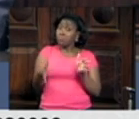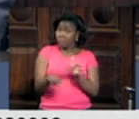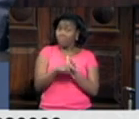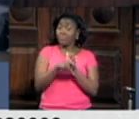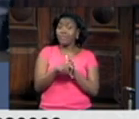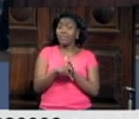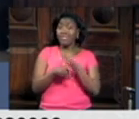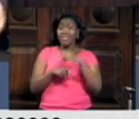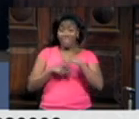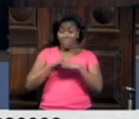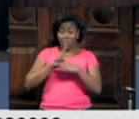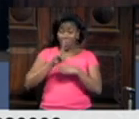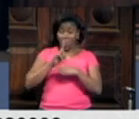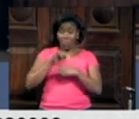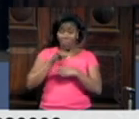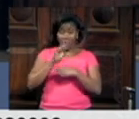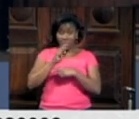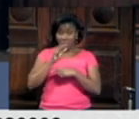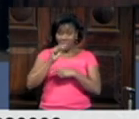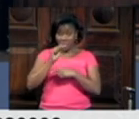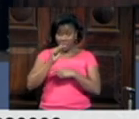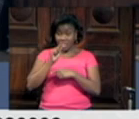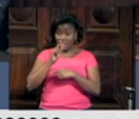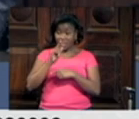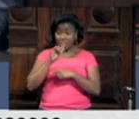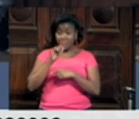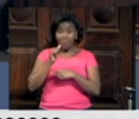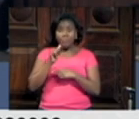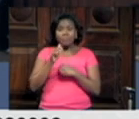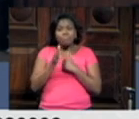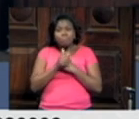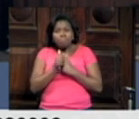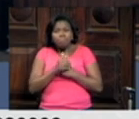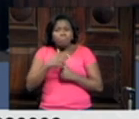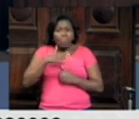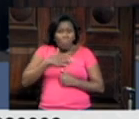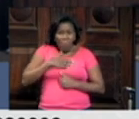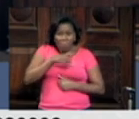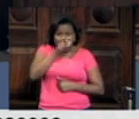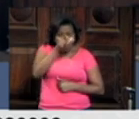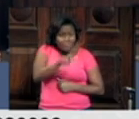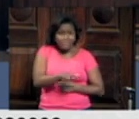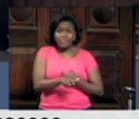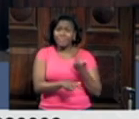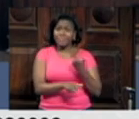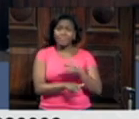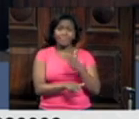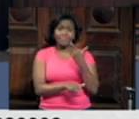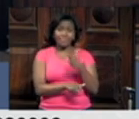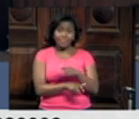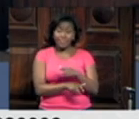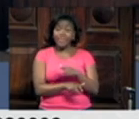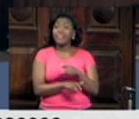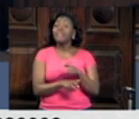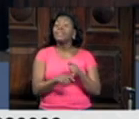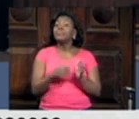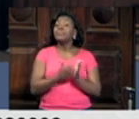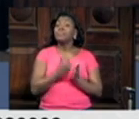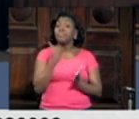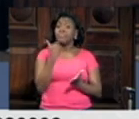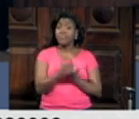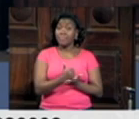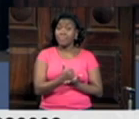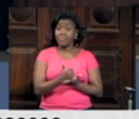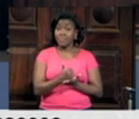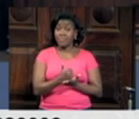Ulisses Guimarães não tinha nenhum apreço pelo senhor José Sarney, e mais,